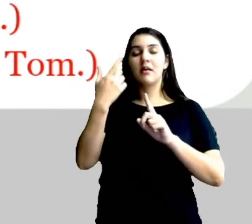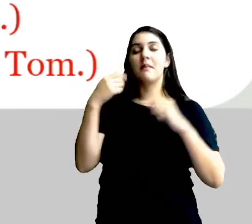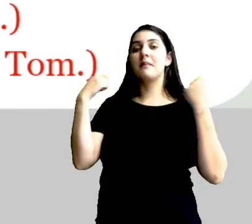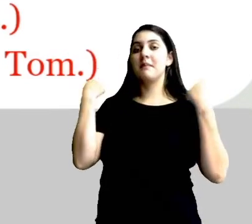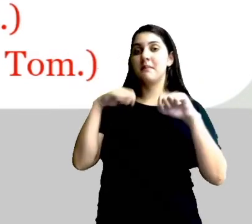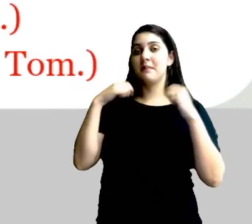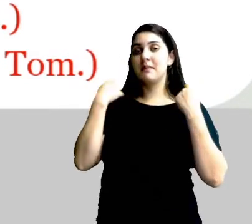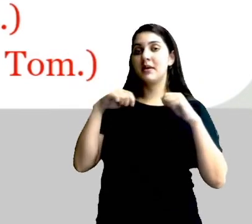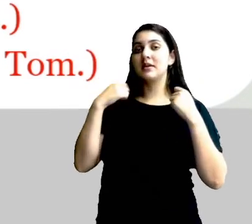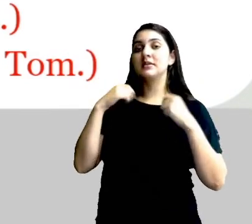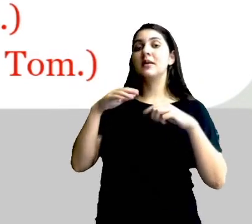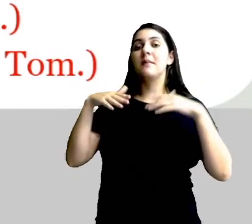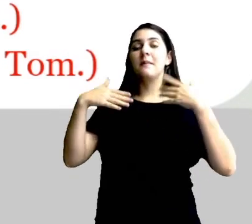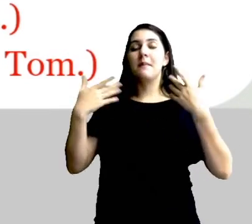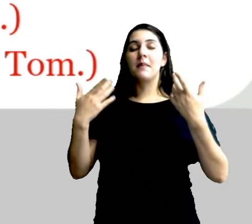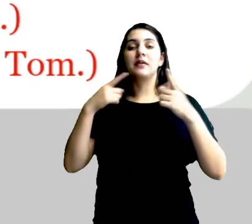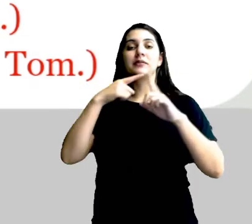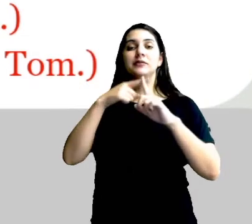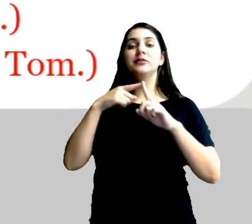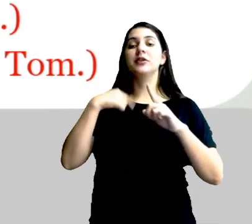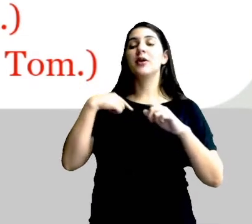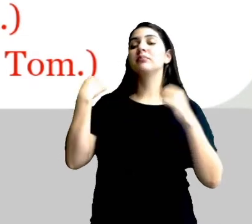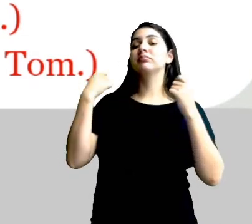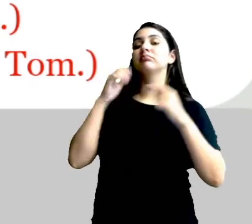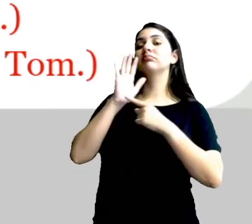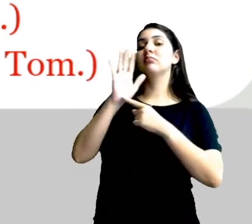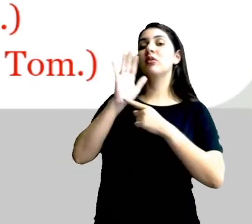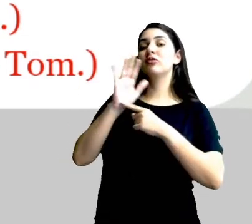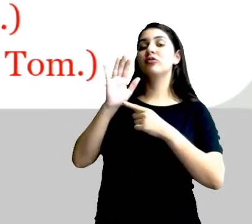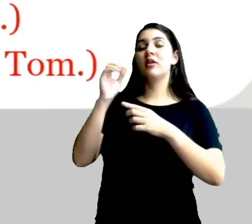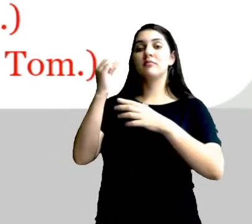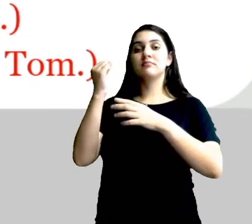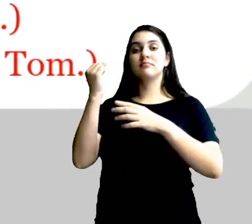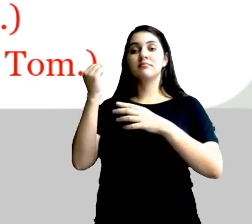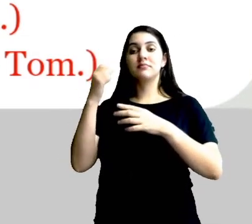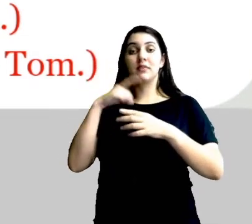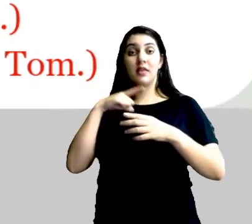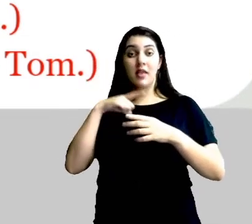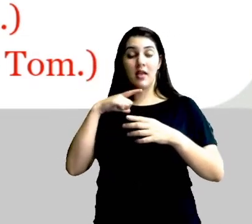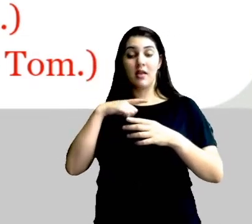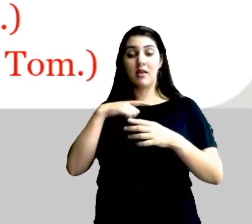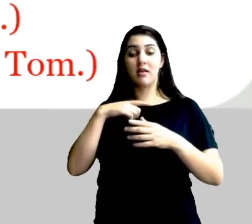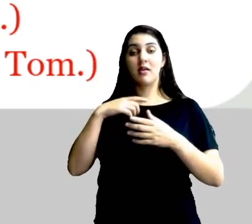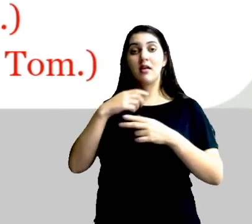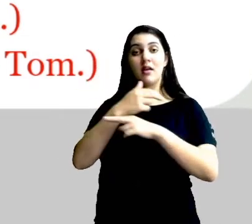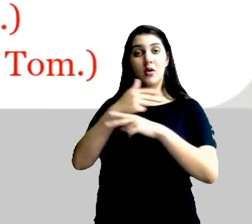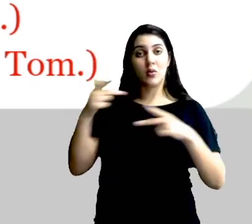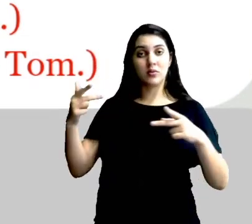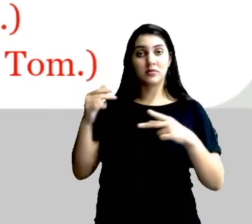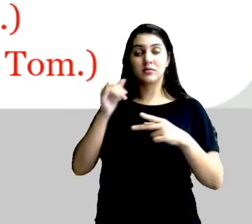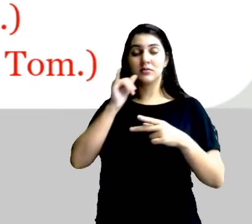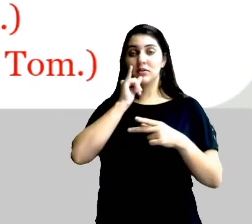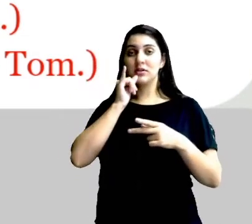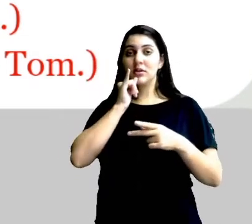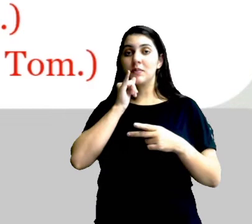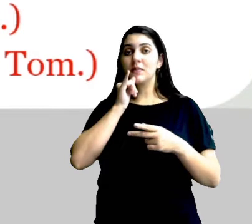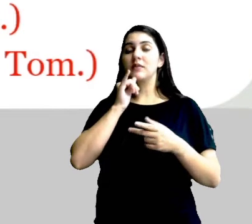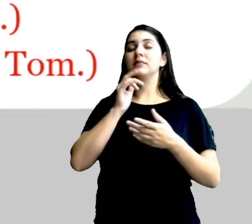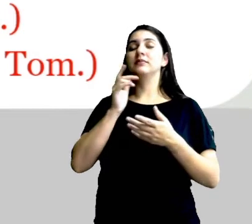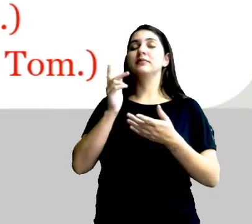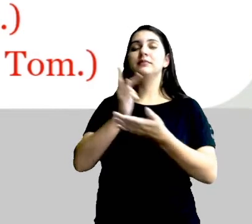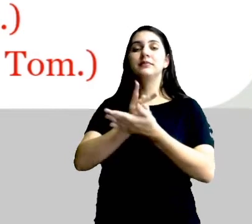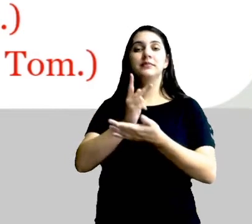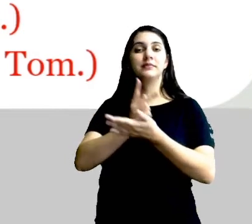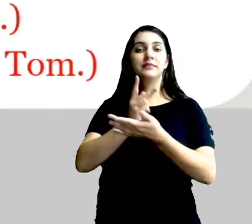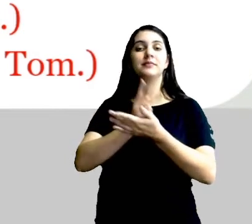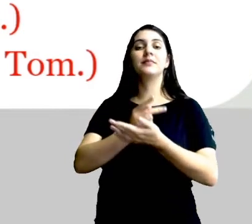eu vou indicar a posse de alguém. Alguém tem algo. Essa pessoa, ela vai ter sempre o nome